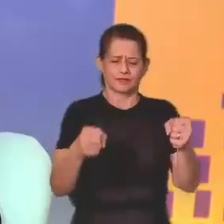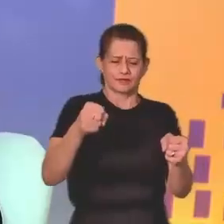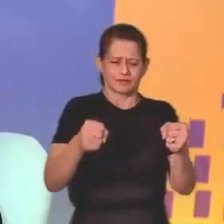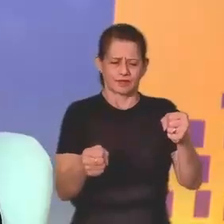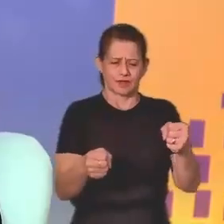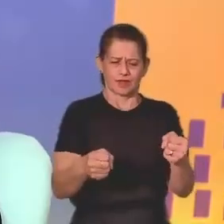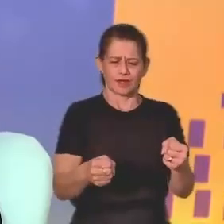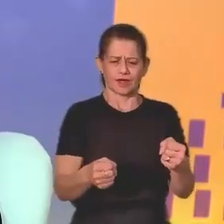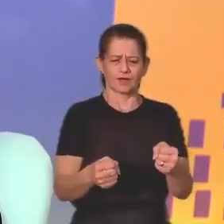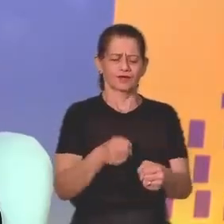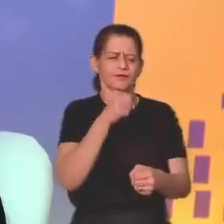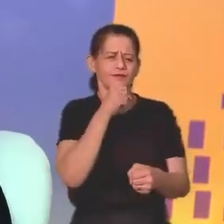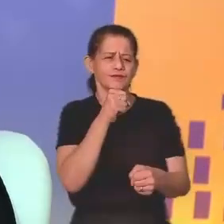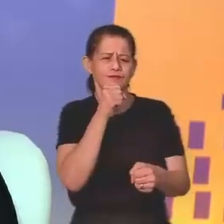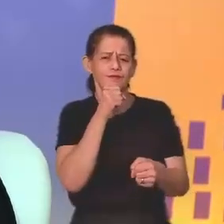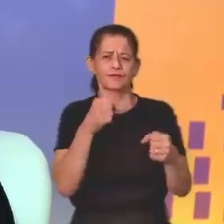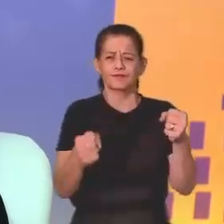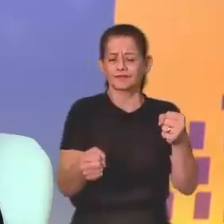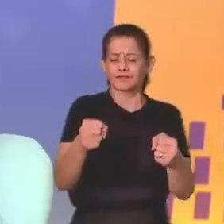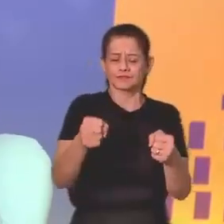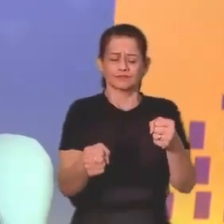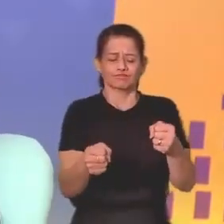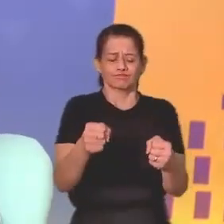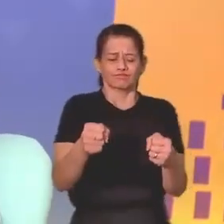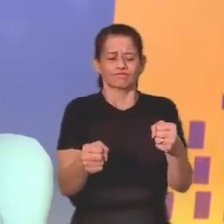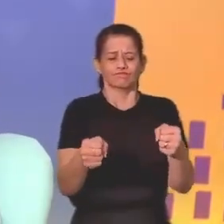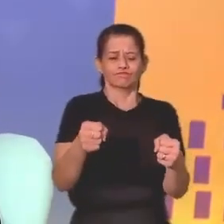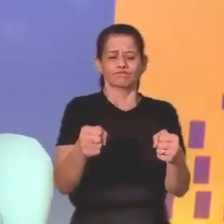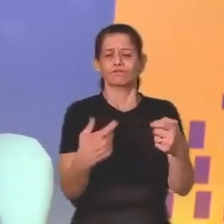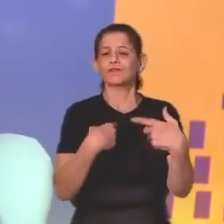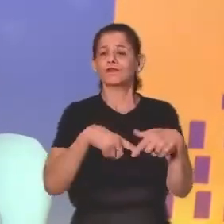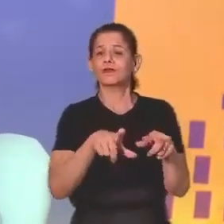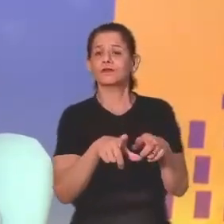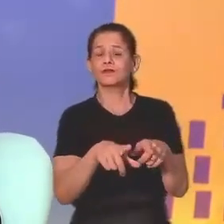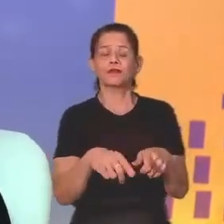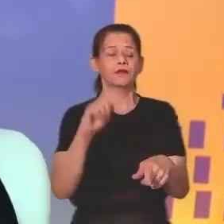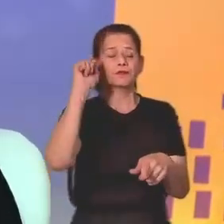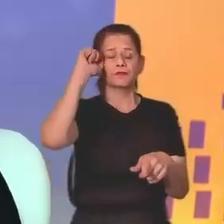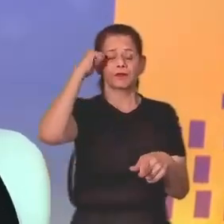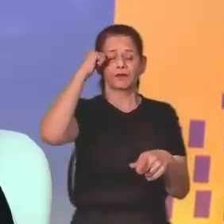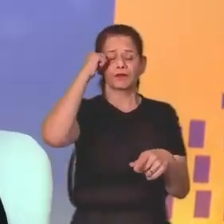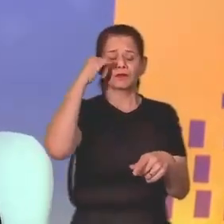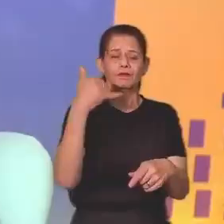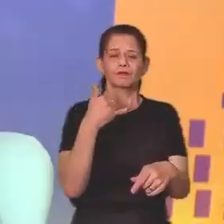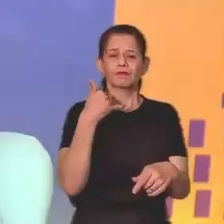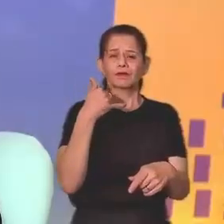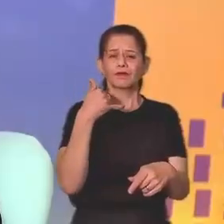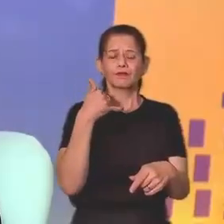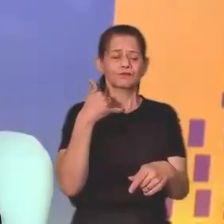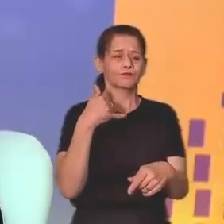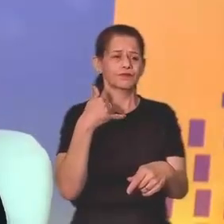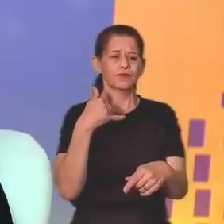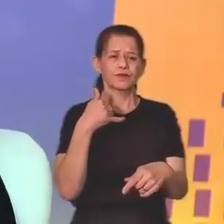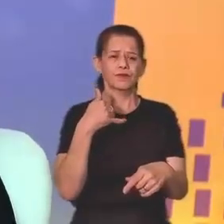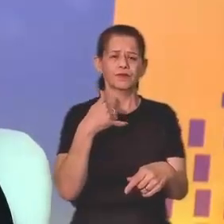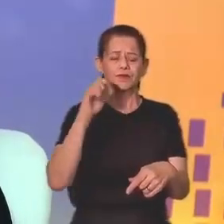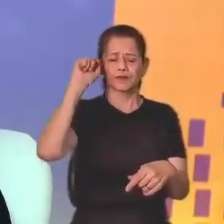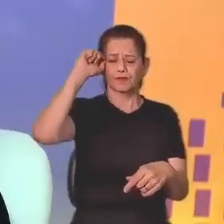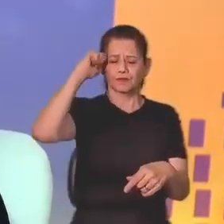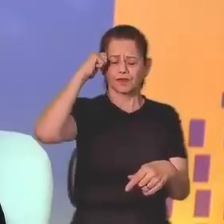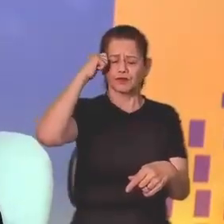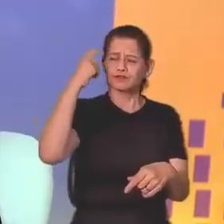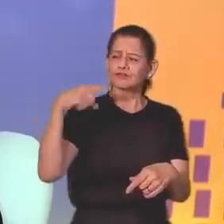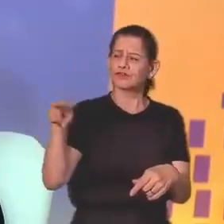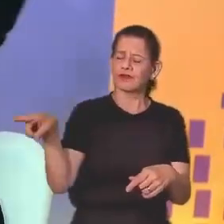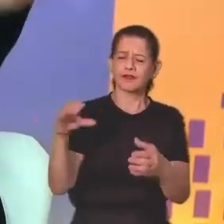carros antigos, né? Mas naquele tempo não era antigo, não. Aqueles carros pretos, telefone preto. E era só ela e o marido